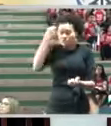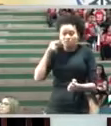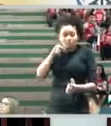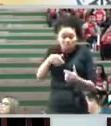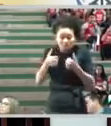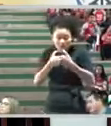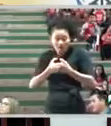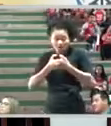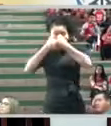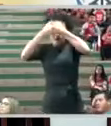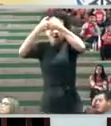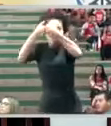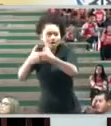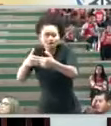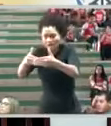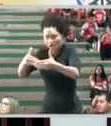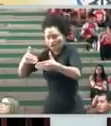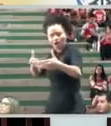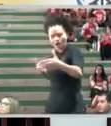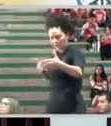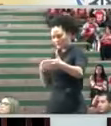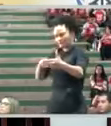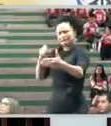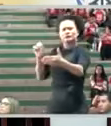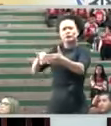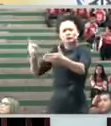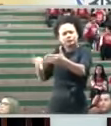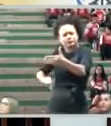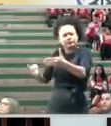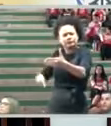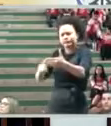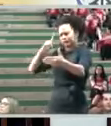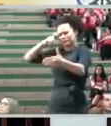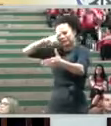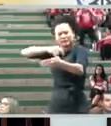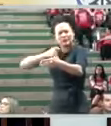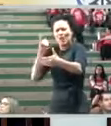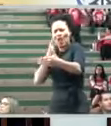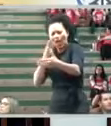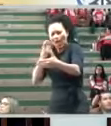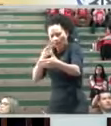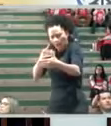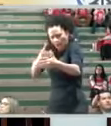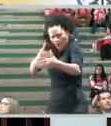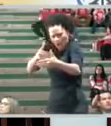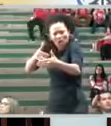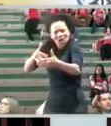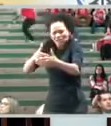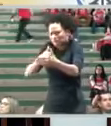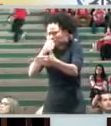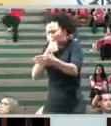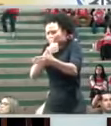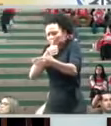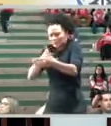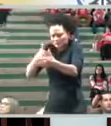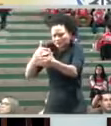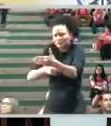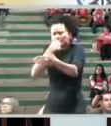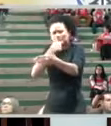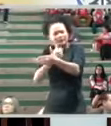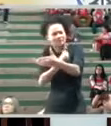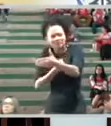arca chegar ali, muitas pessoas ralaram debaixo de lágrimas e orações e de sacrifícios com a própria